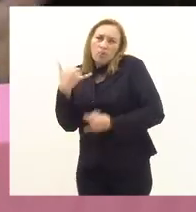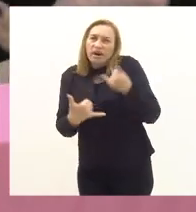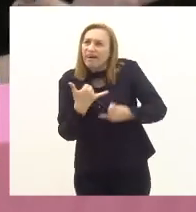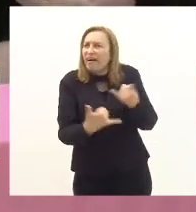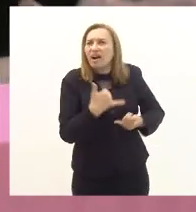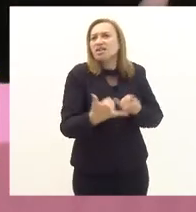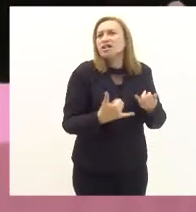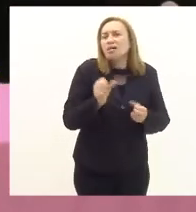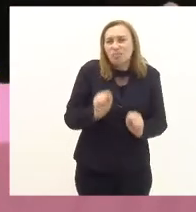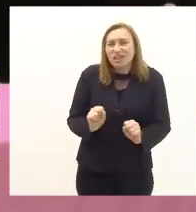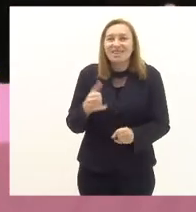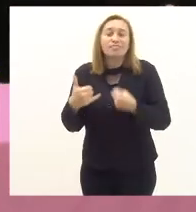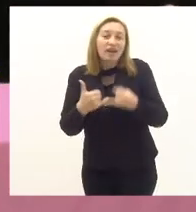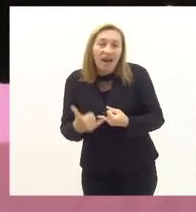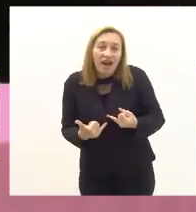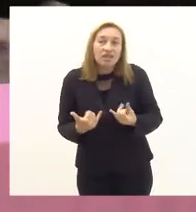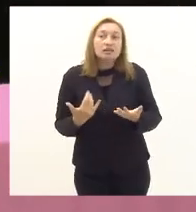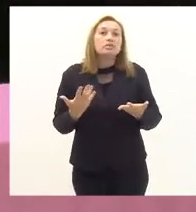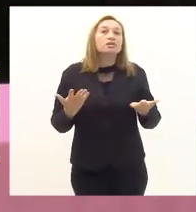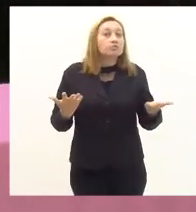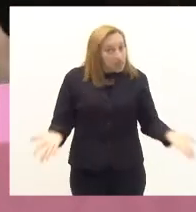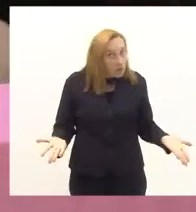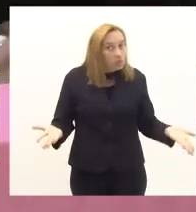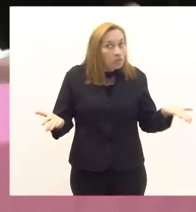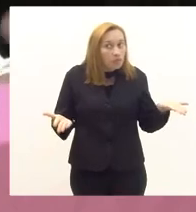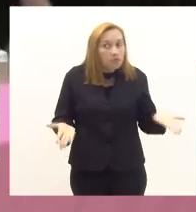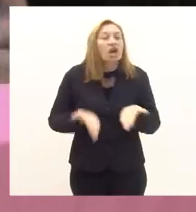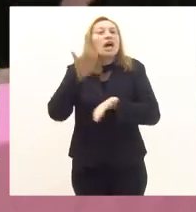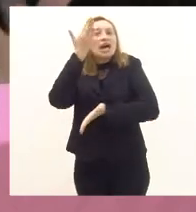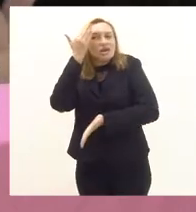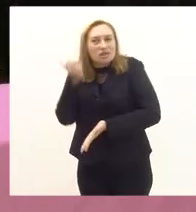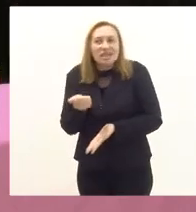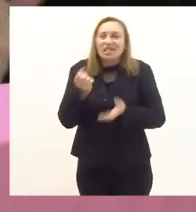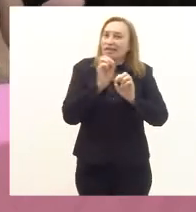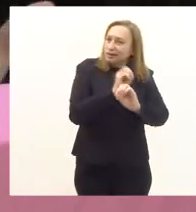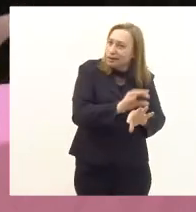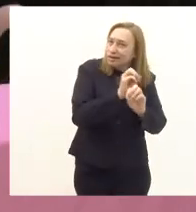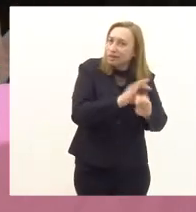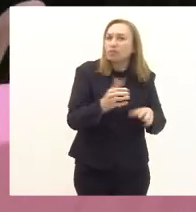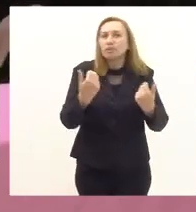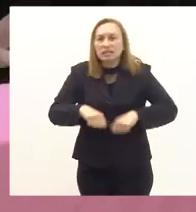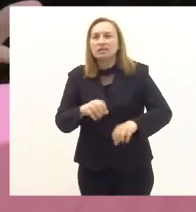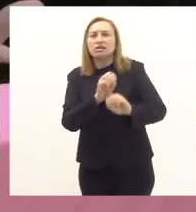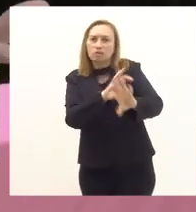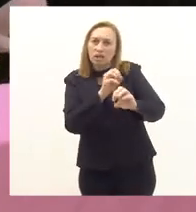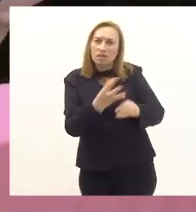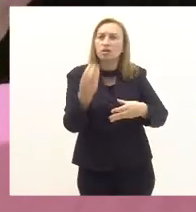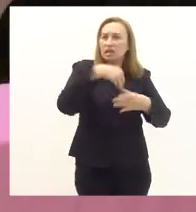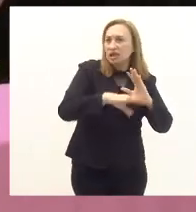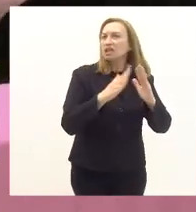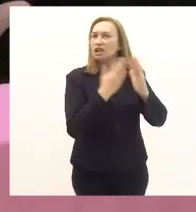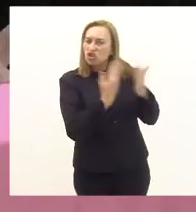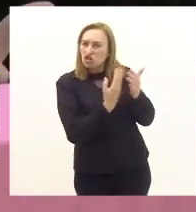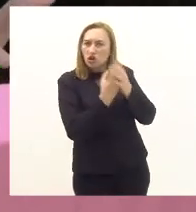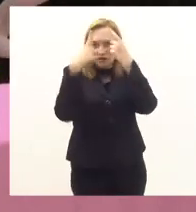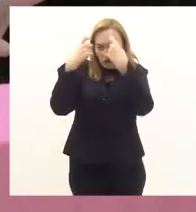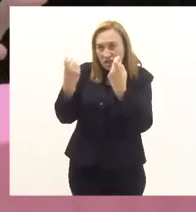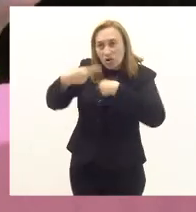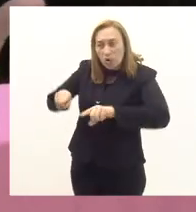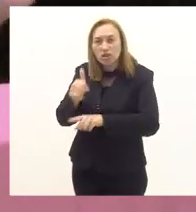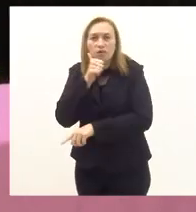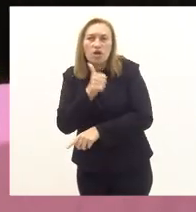se pudesse brincar. Então, eu sei que é educação. A gente tem que ter educação nas escolas, de violência contra a mulher,